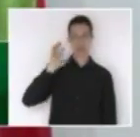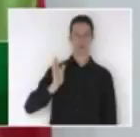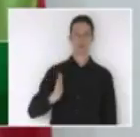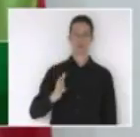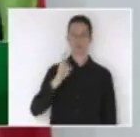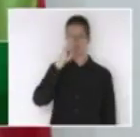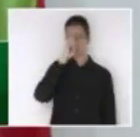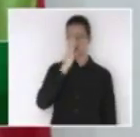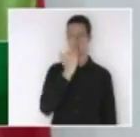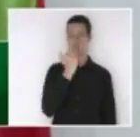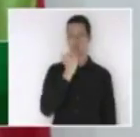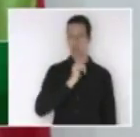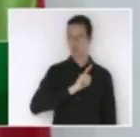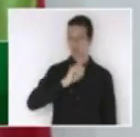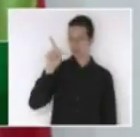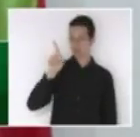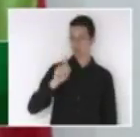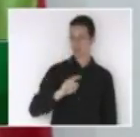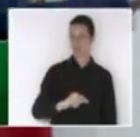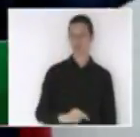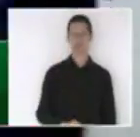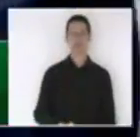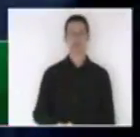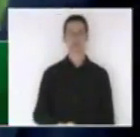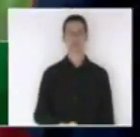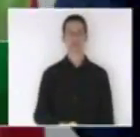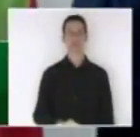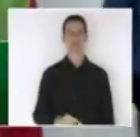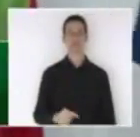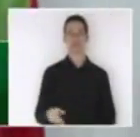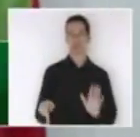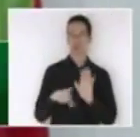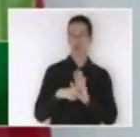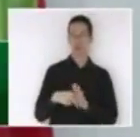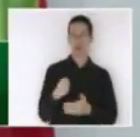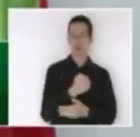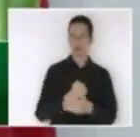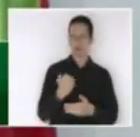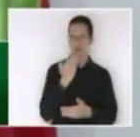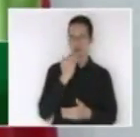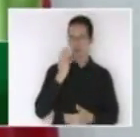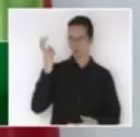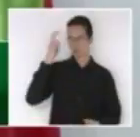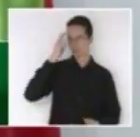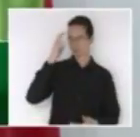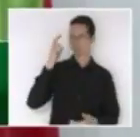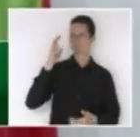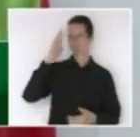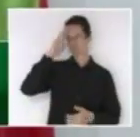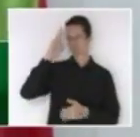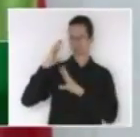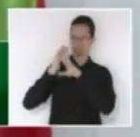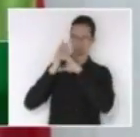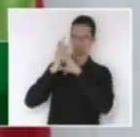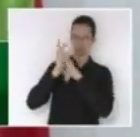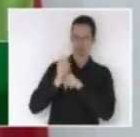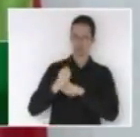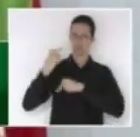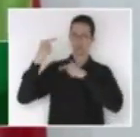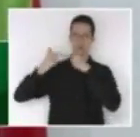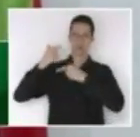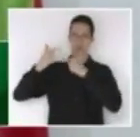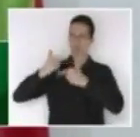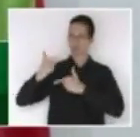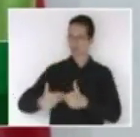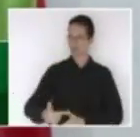né, que faz parte desta culinária, desta experiência, desta história do tradicionalismo. Então, cumprimentar, foi